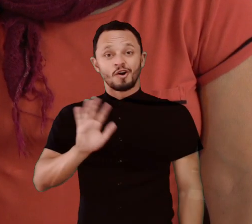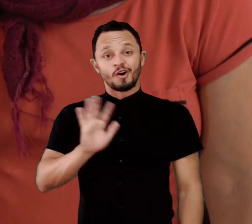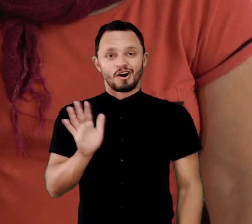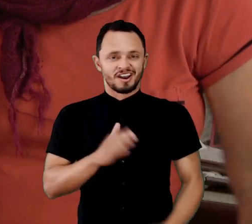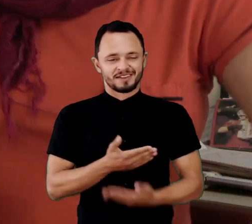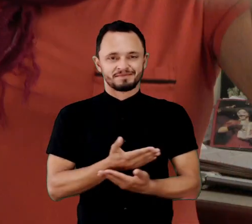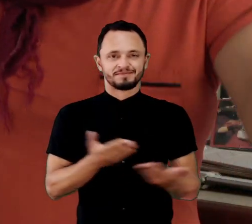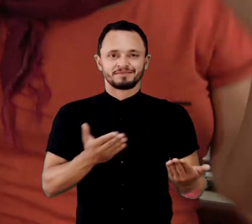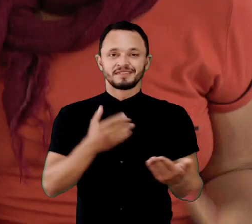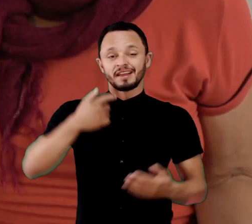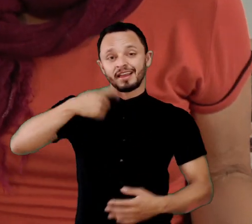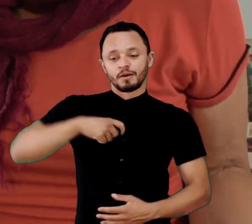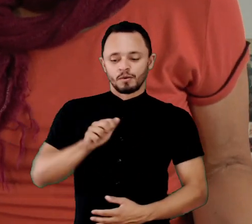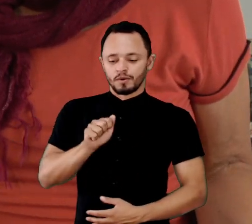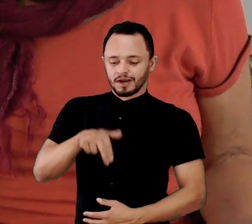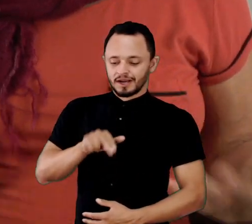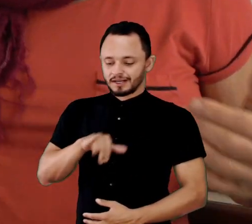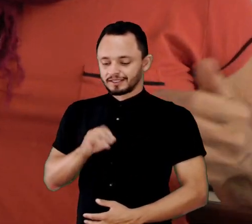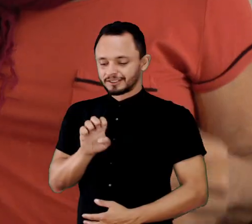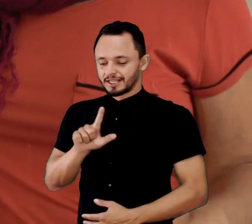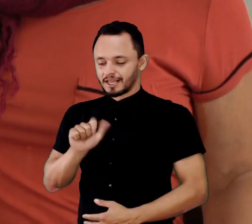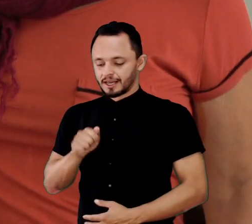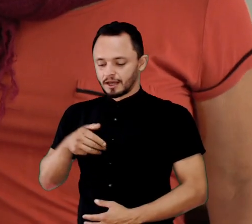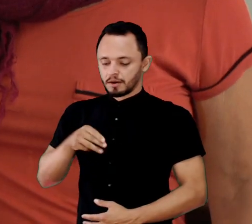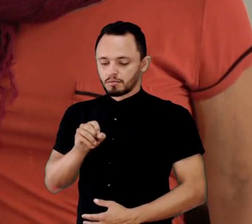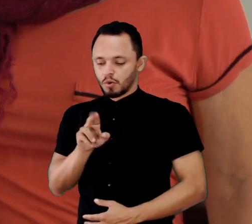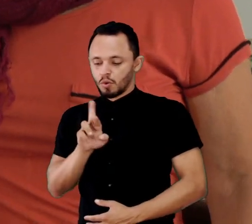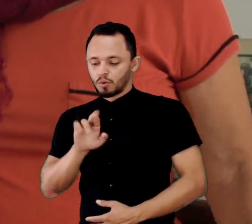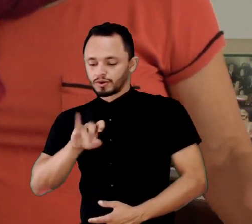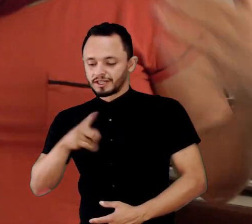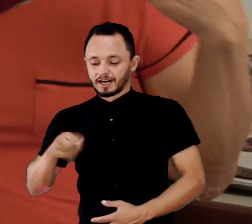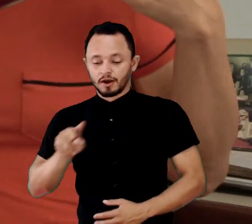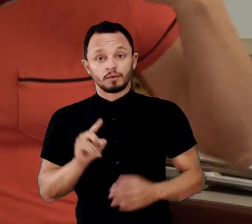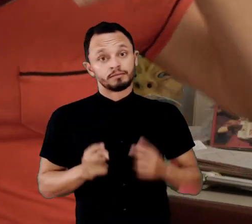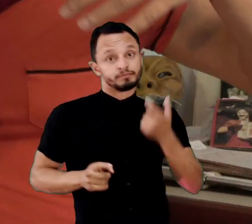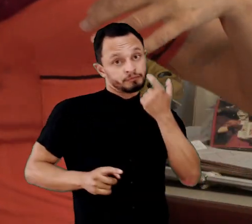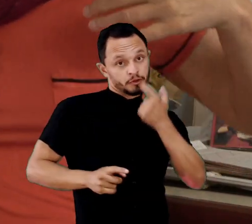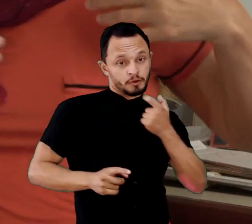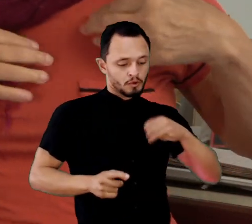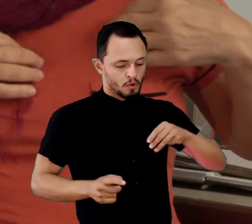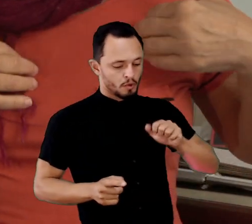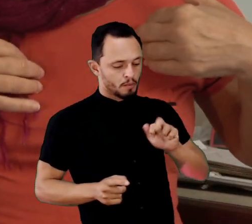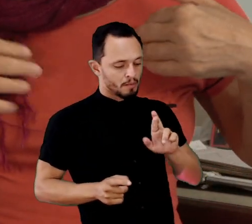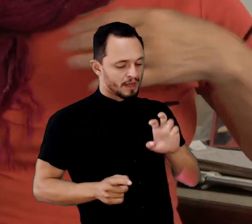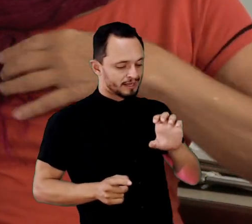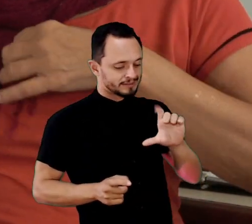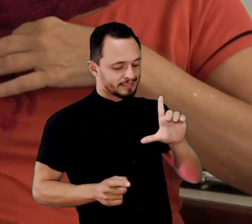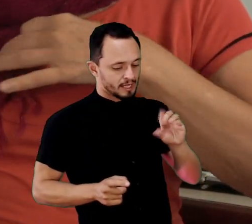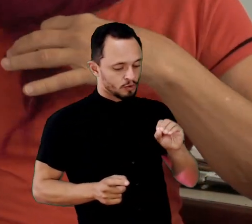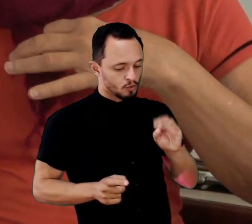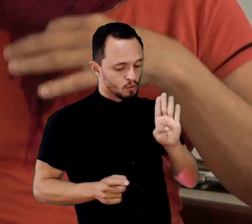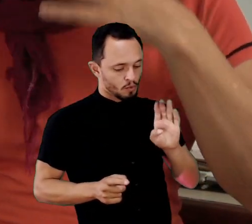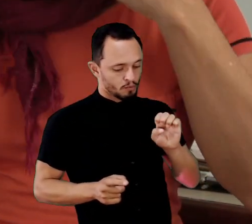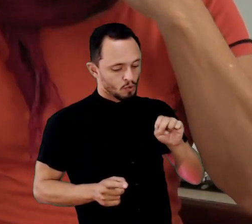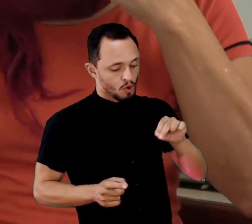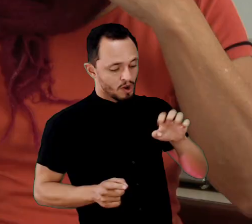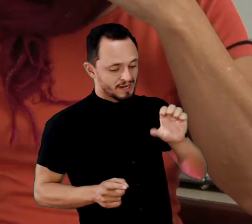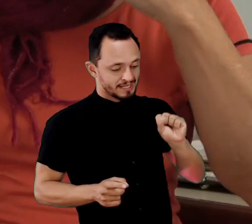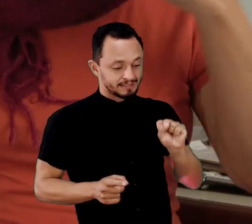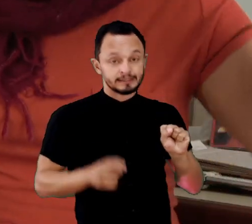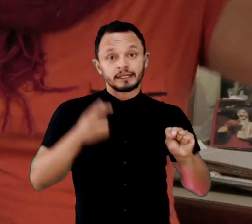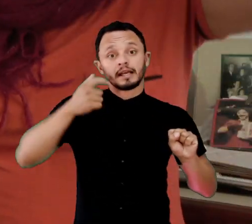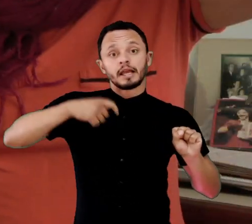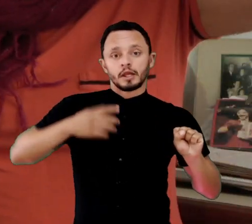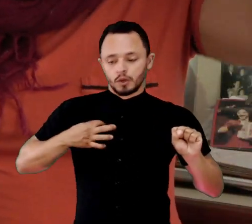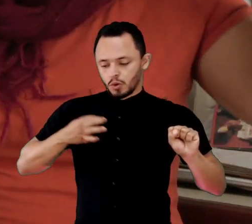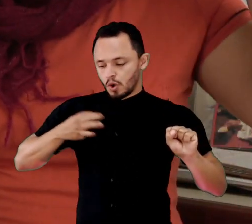Olá pessoal, eu sou a Ângela Mourão. Eu sou Marcelo Bones. Eu tô vestida com uma camiseta laranja, um cachecol